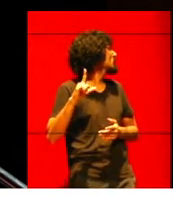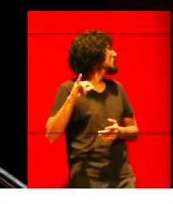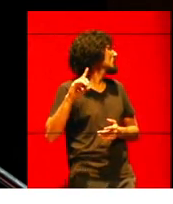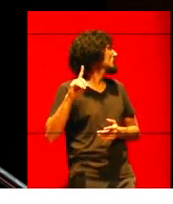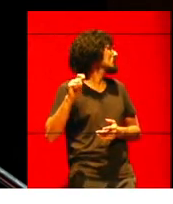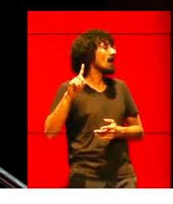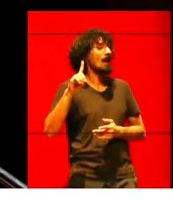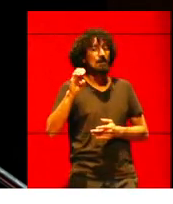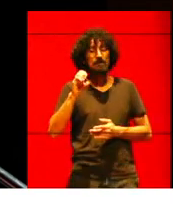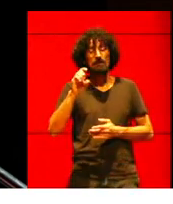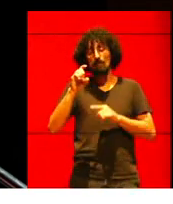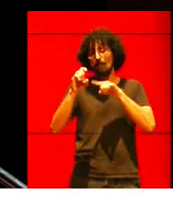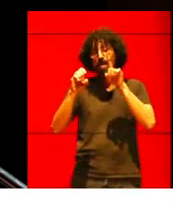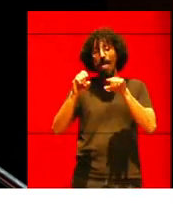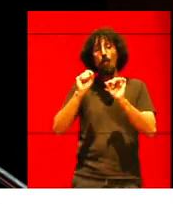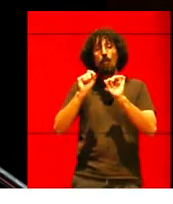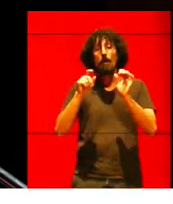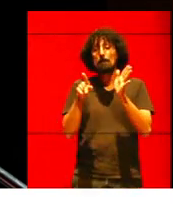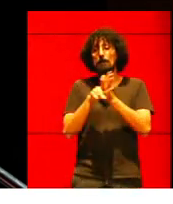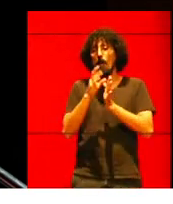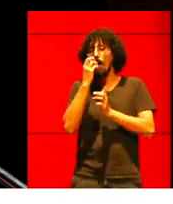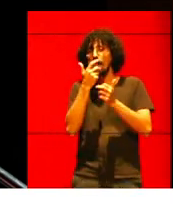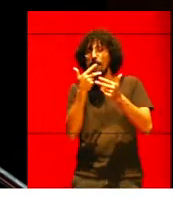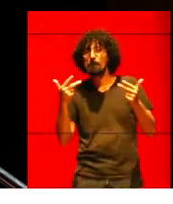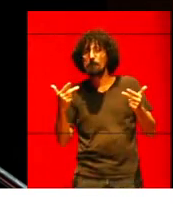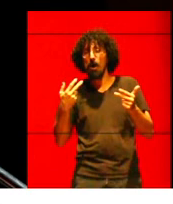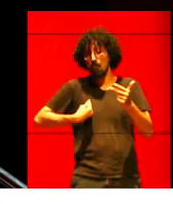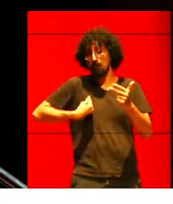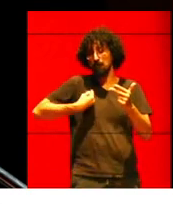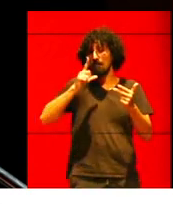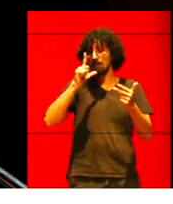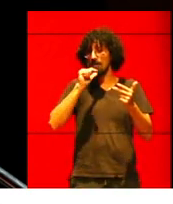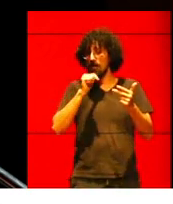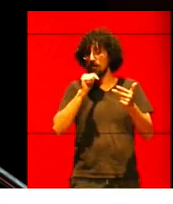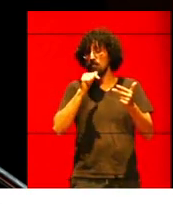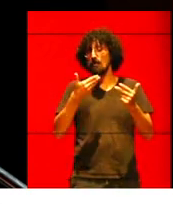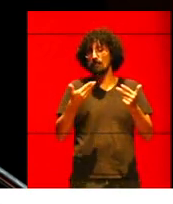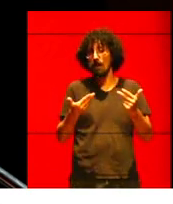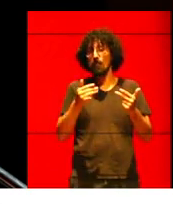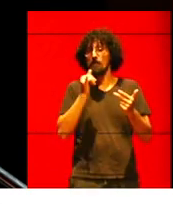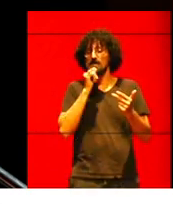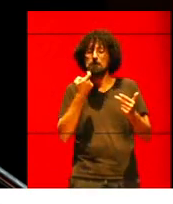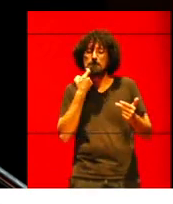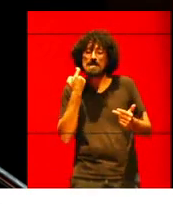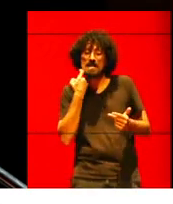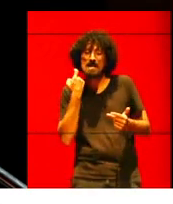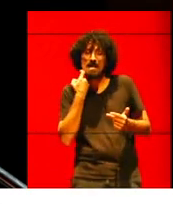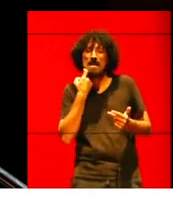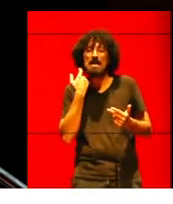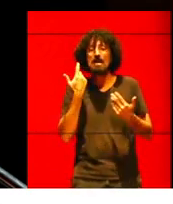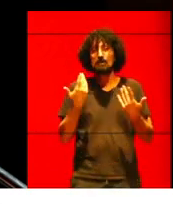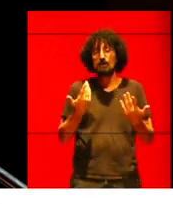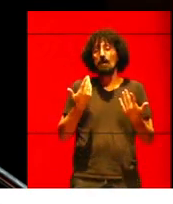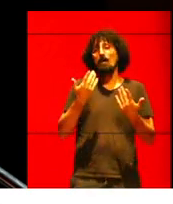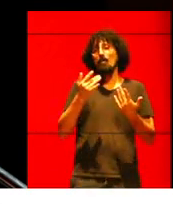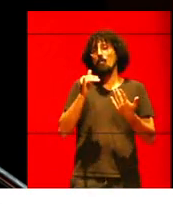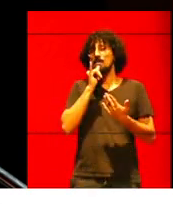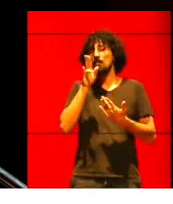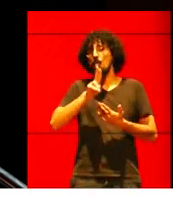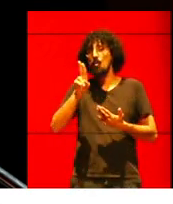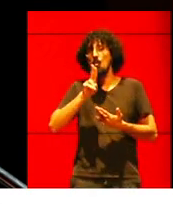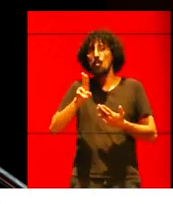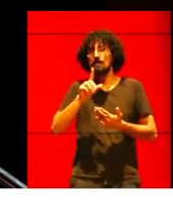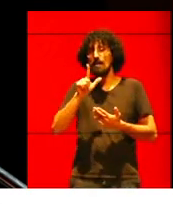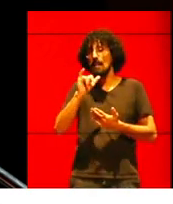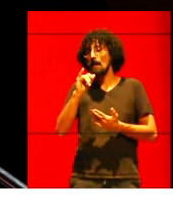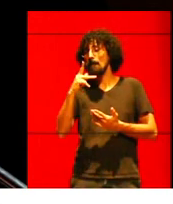ok? Nós temos os organismos aquáticos que precisam flutuar. Então, eles utilizam reservas de lipídio para acontecer